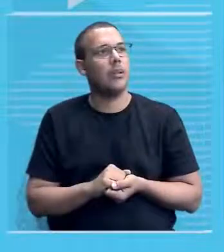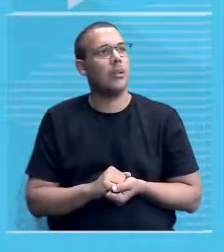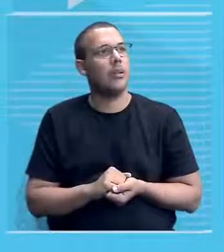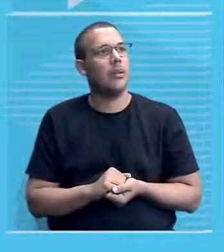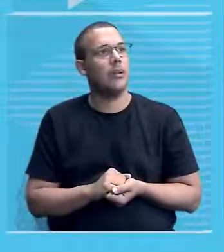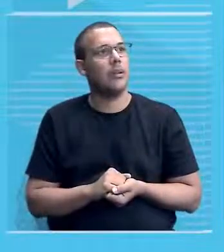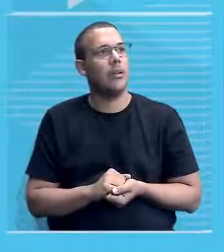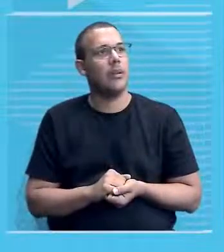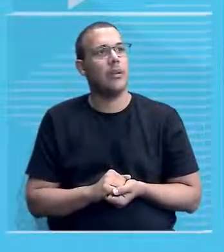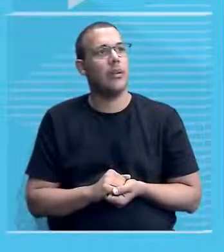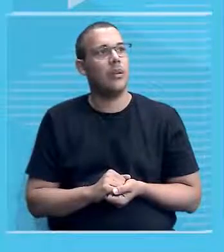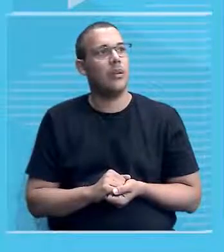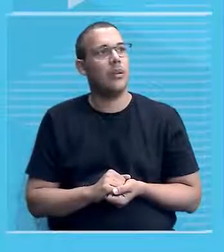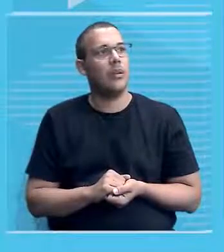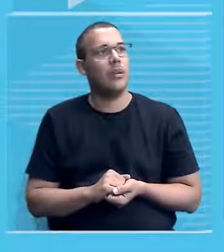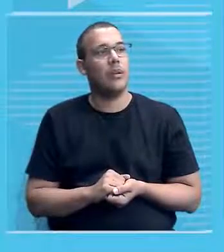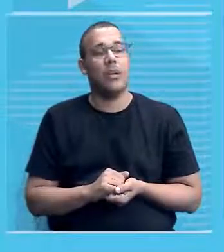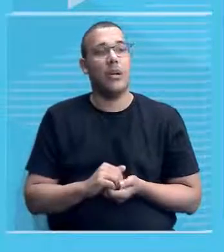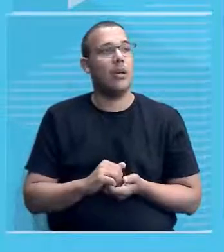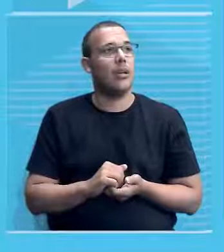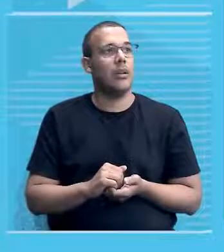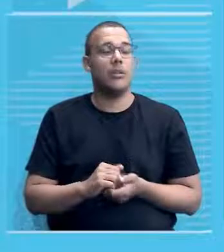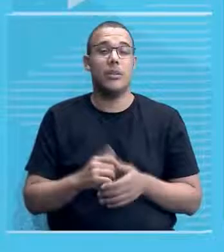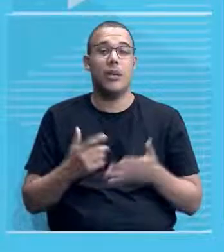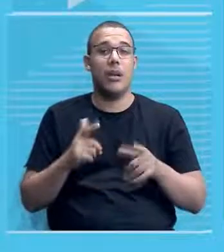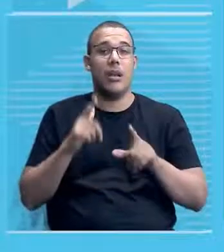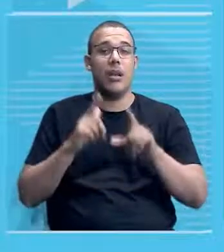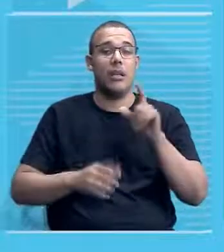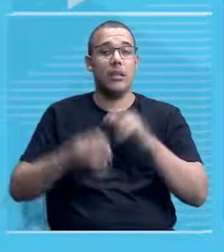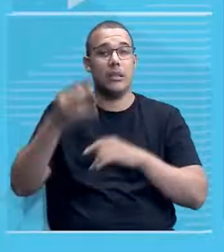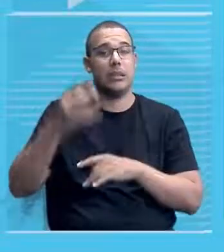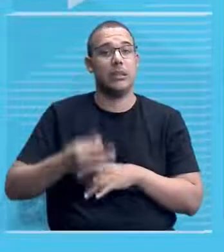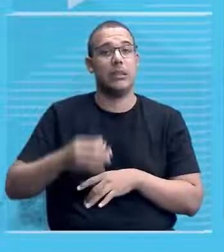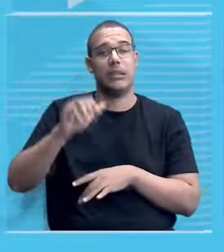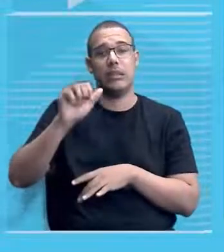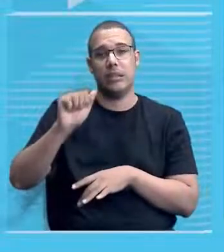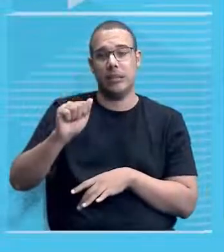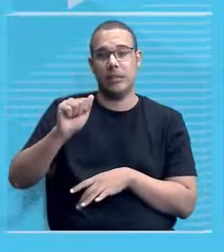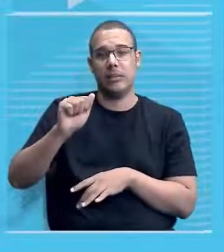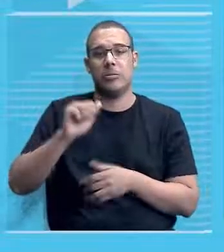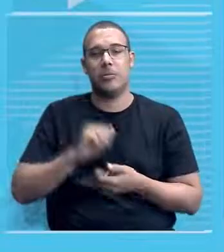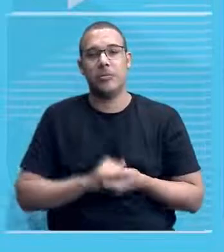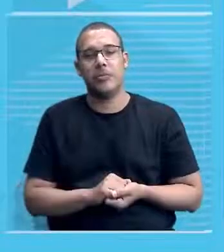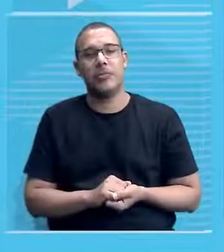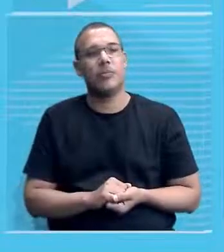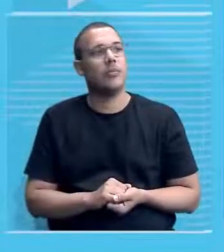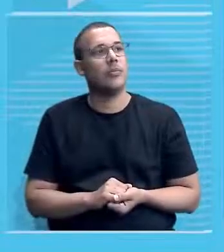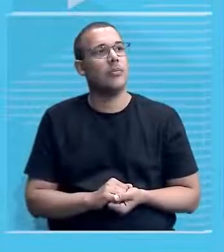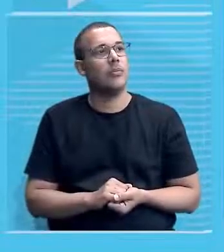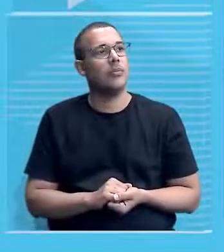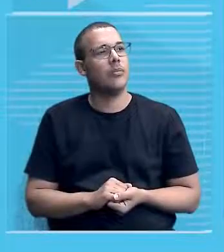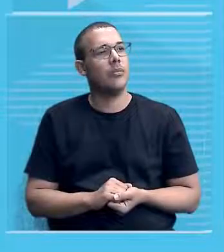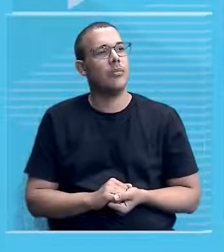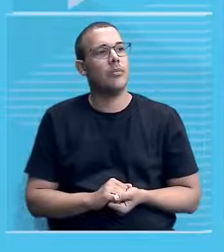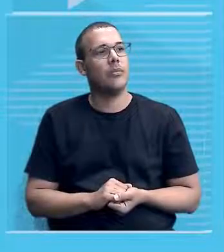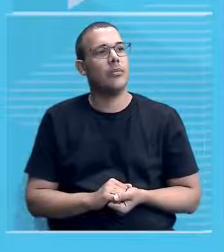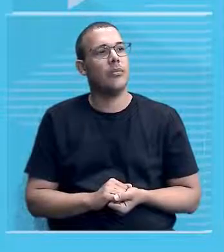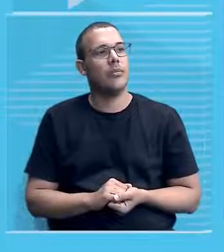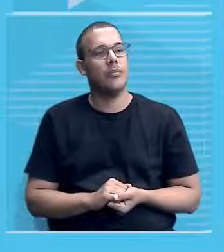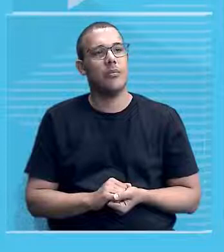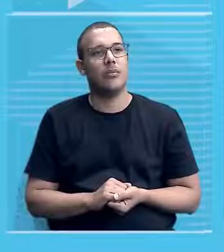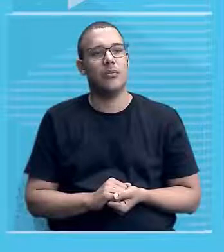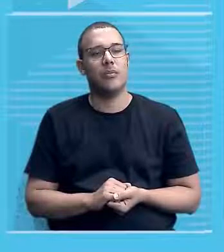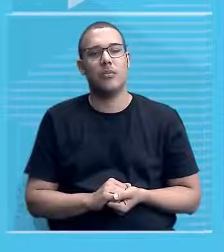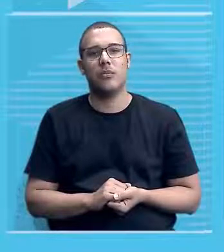e da Alma eterna dele né É isso que ele está chamando atenção né E qual é o consolo do eu